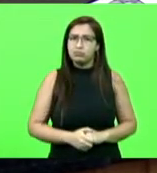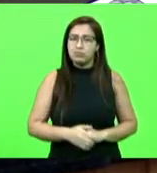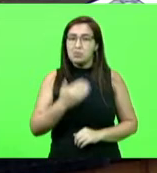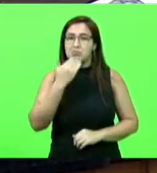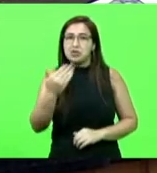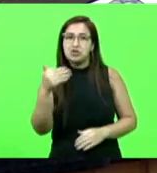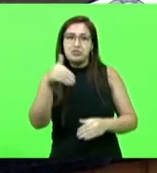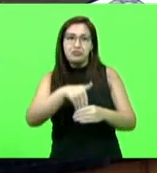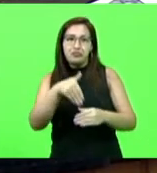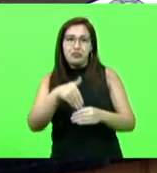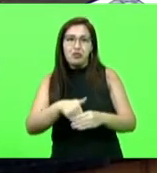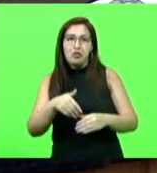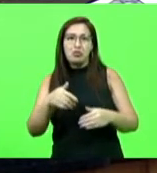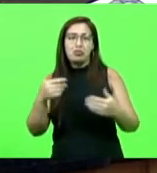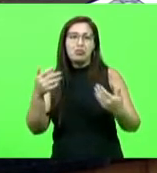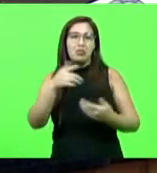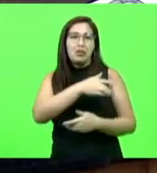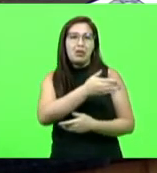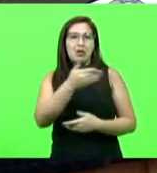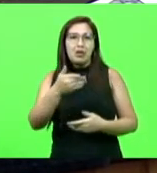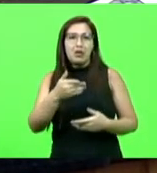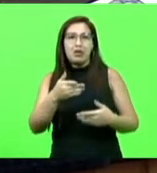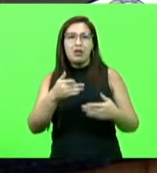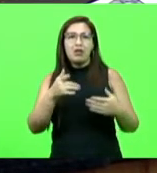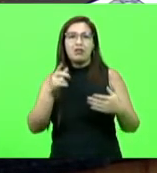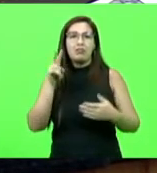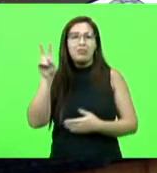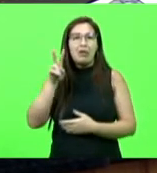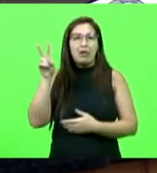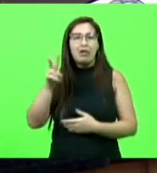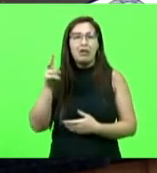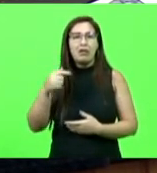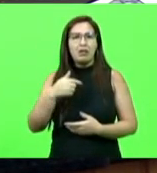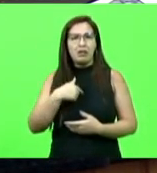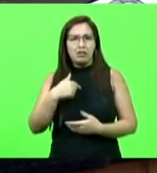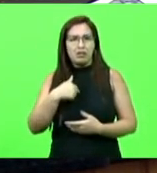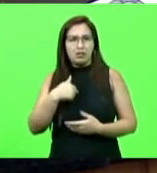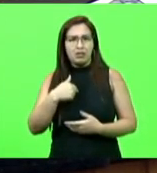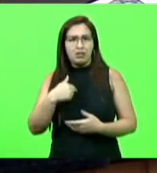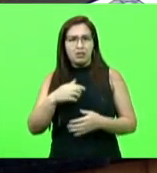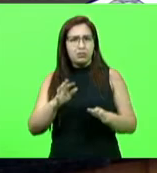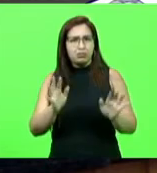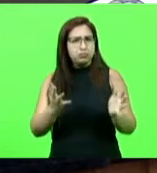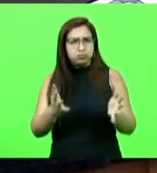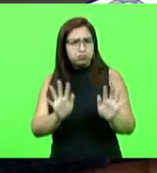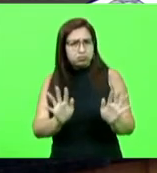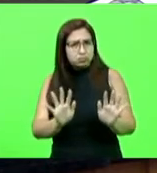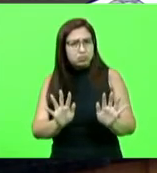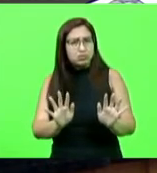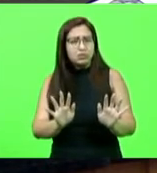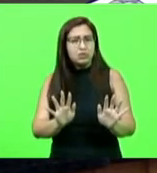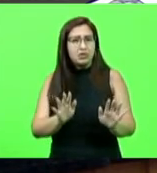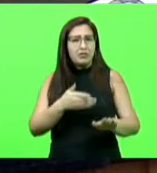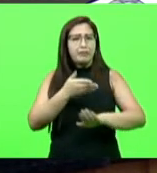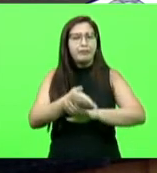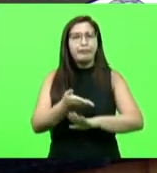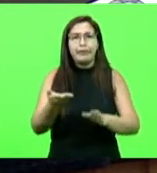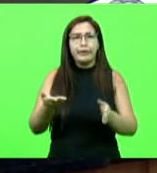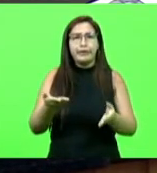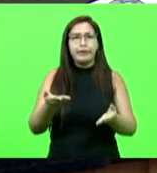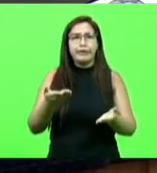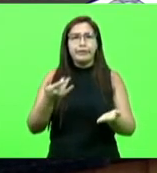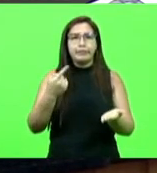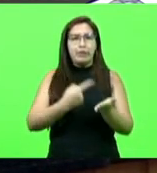uma campanha em 2018 para ser um homologador, para apenas vir aqui e chancelar